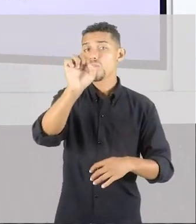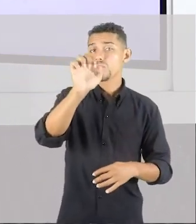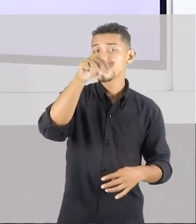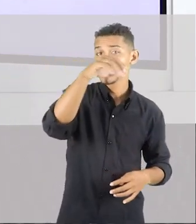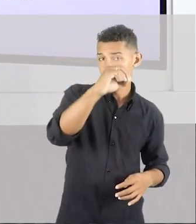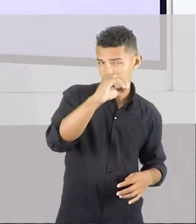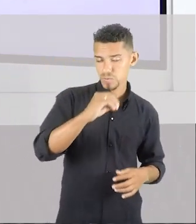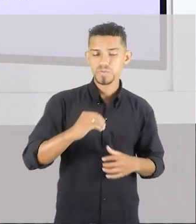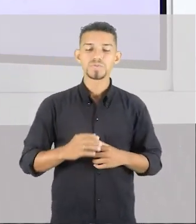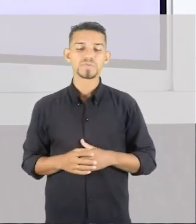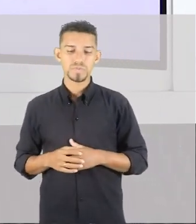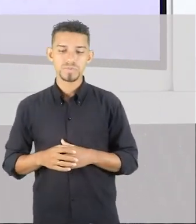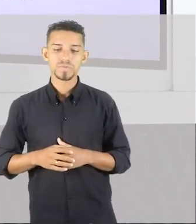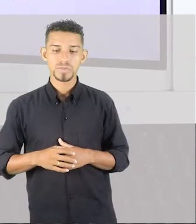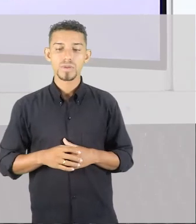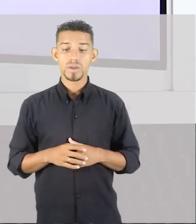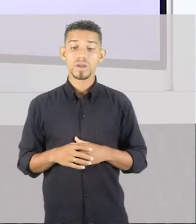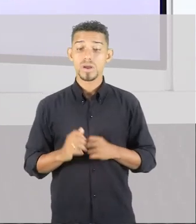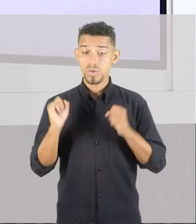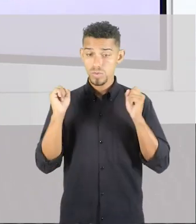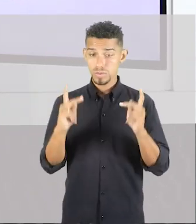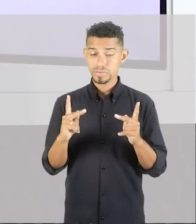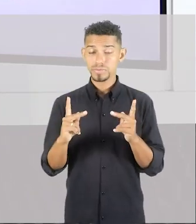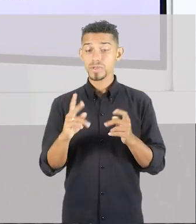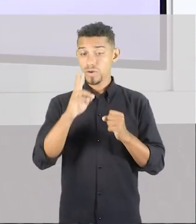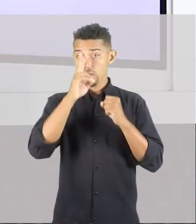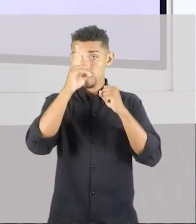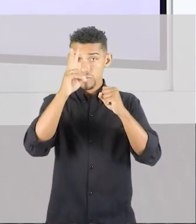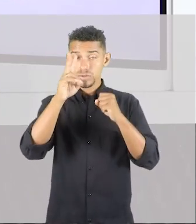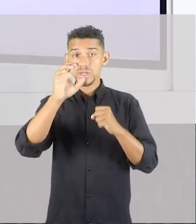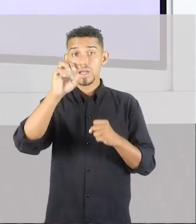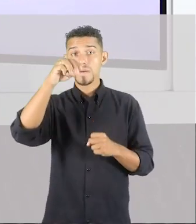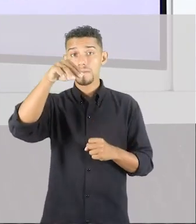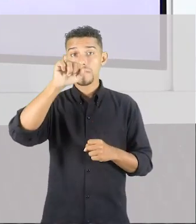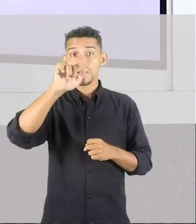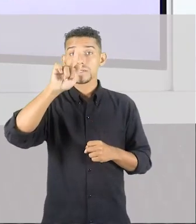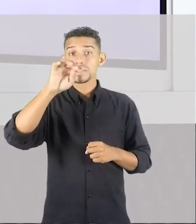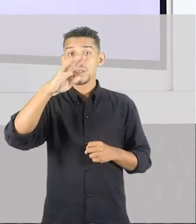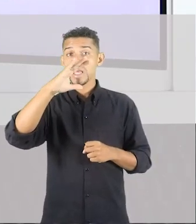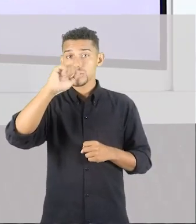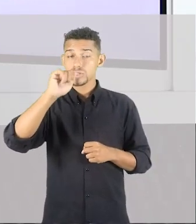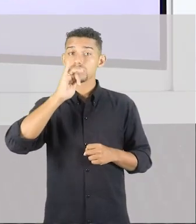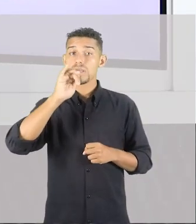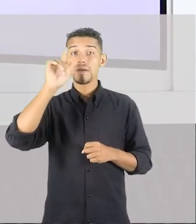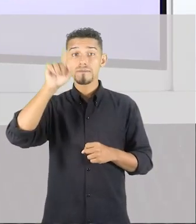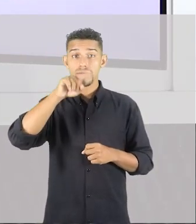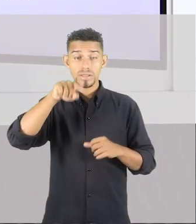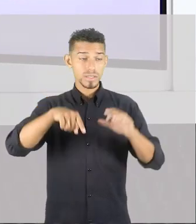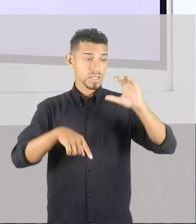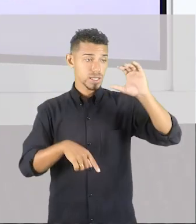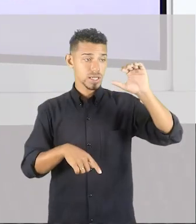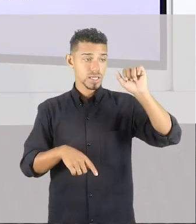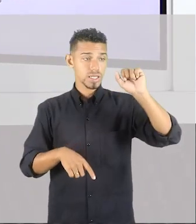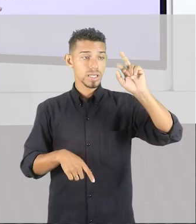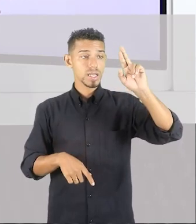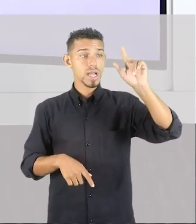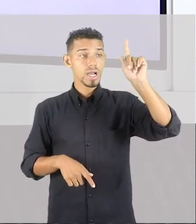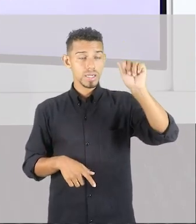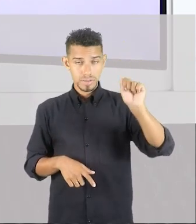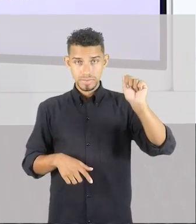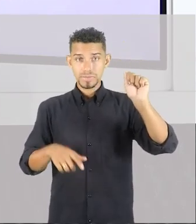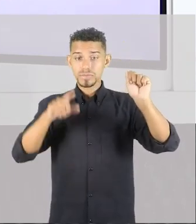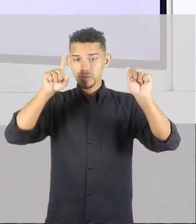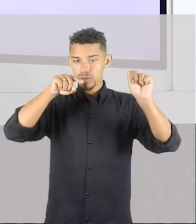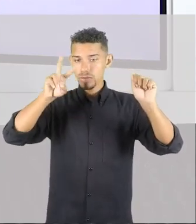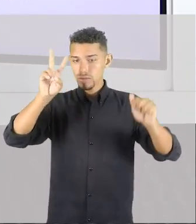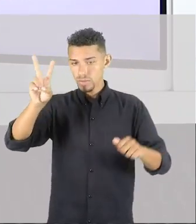ângulo, tá bom? Então, força magnética é igual a carga vezes velocidade vezes o campo vezes o